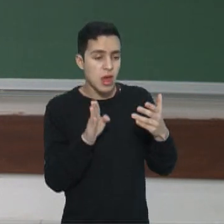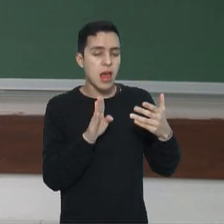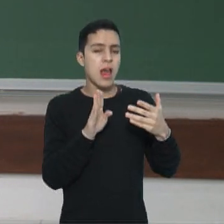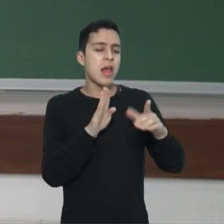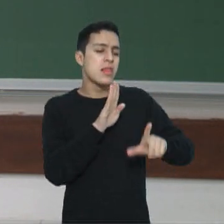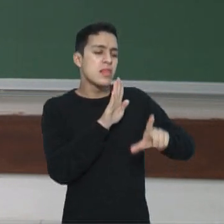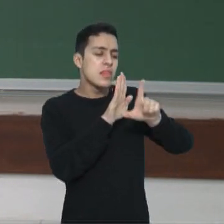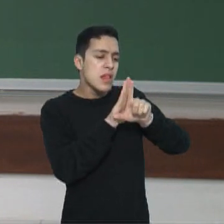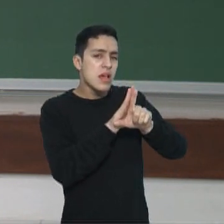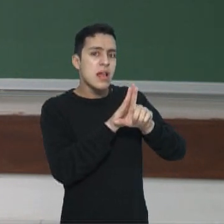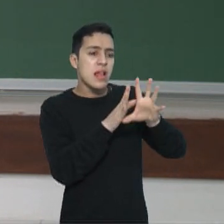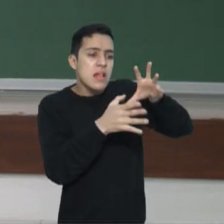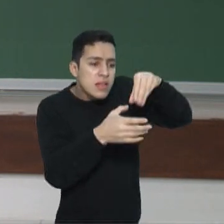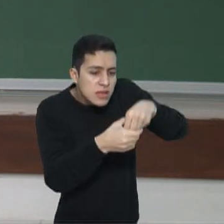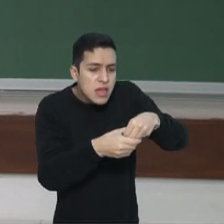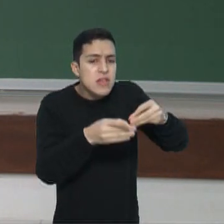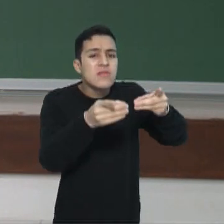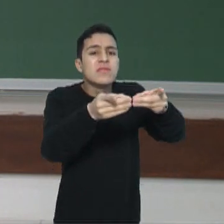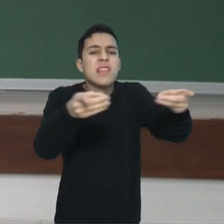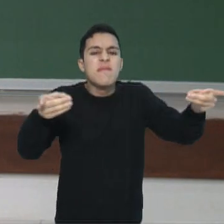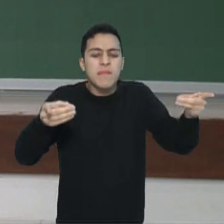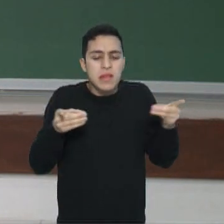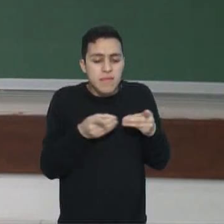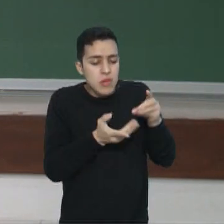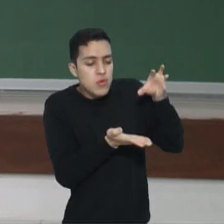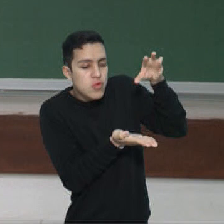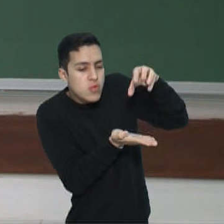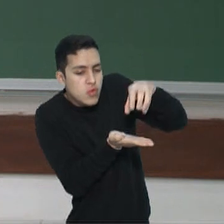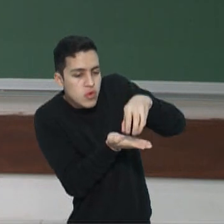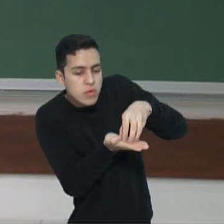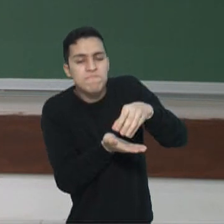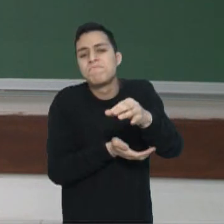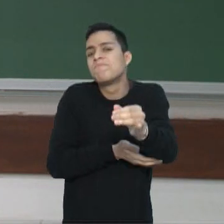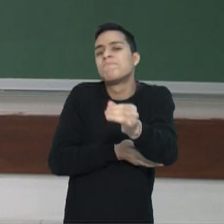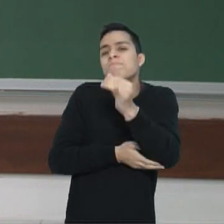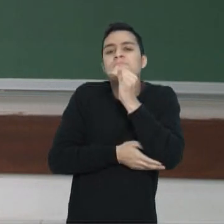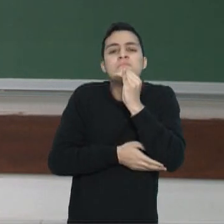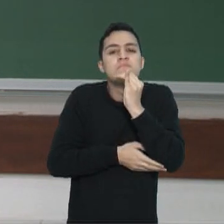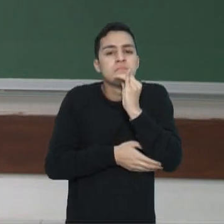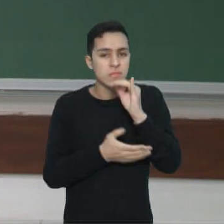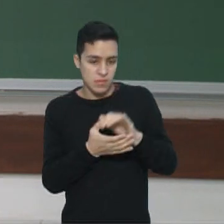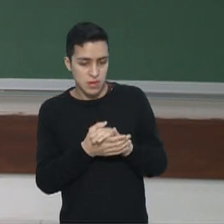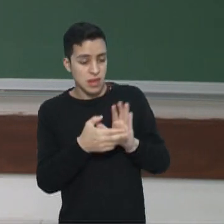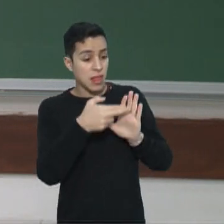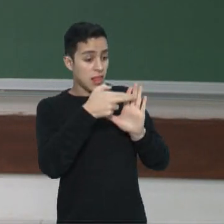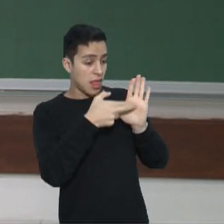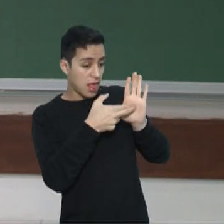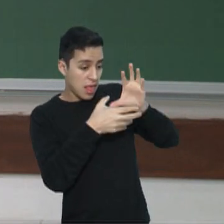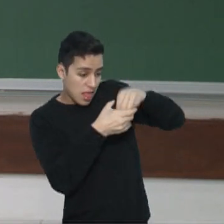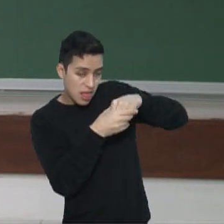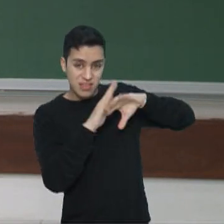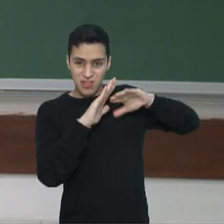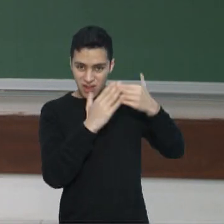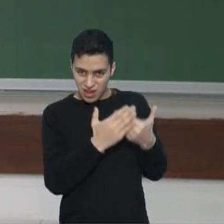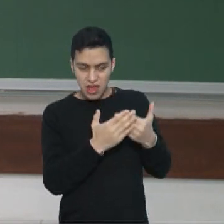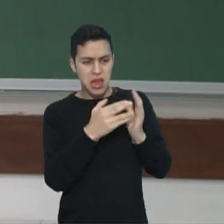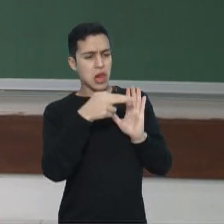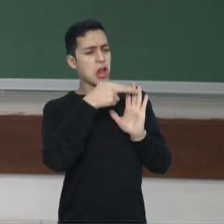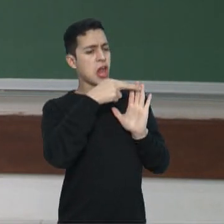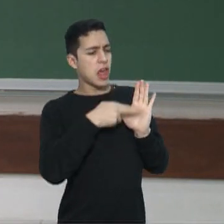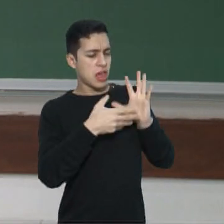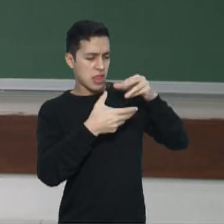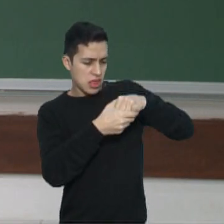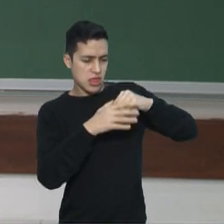regem departamentos de uma instituição. Por exemplo, temos o regimento escolar. O regimento escolar